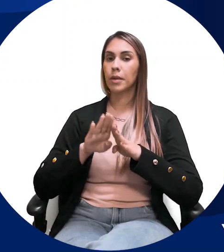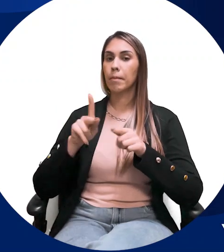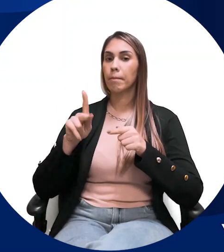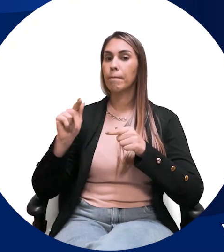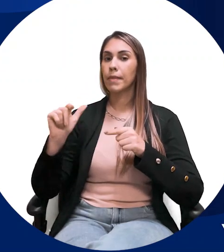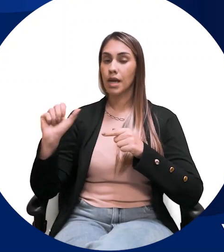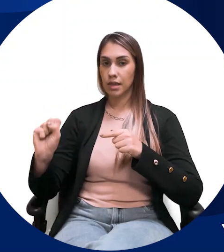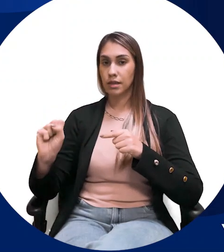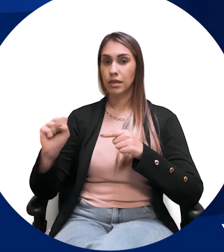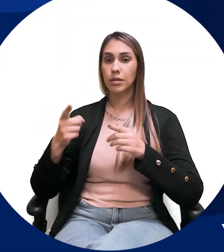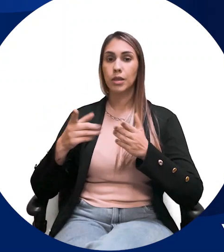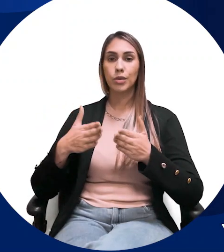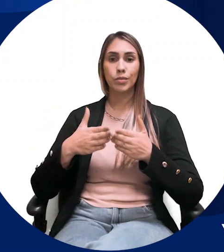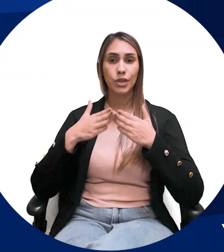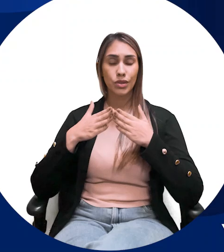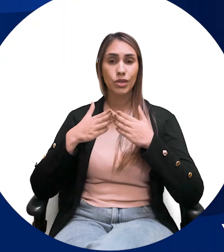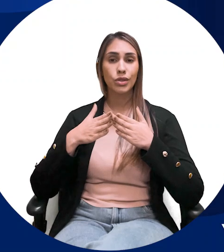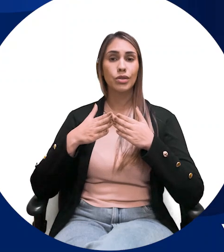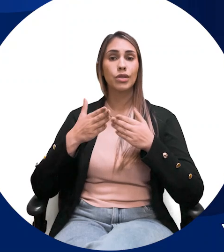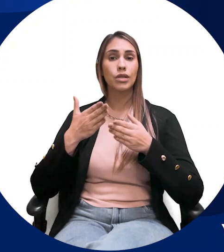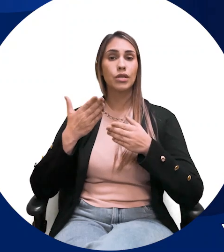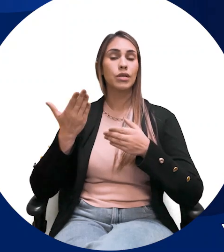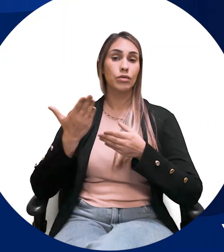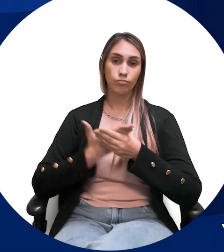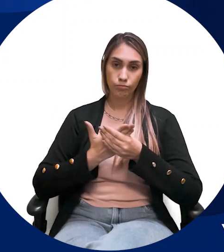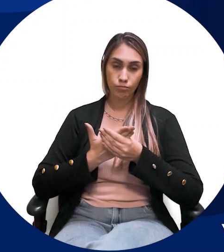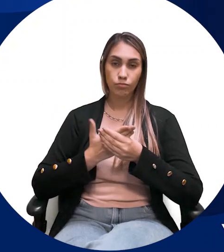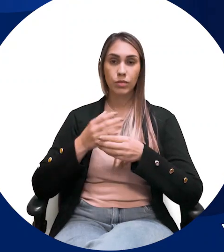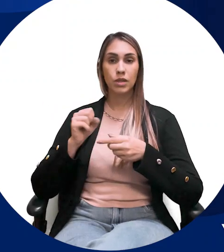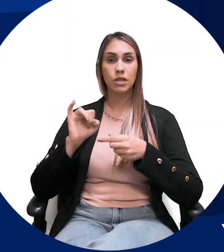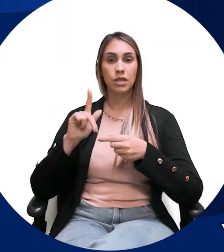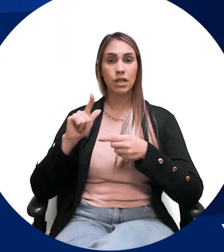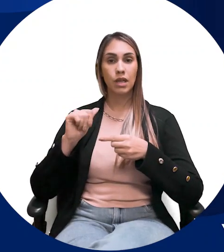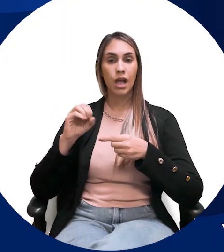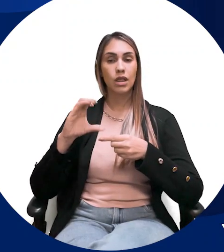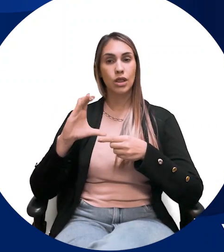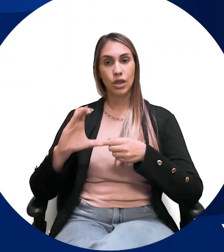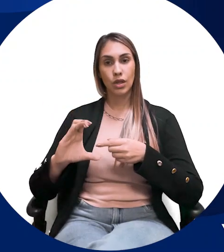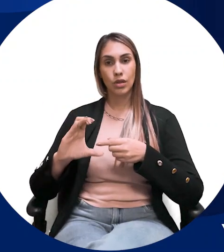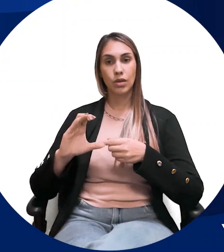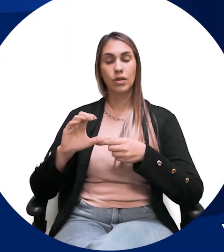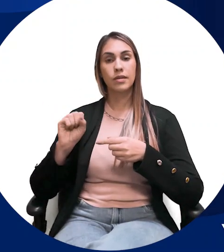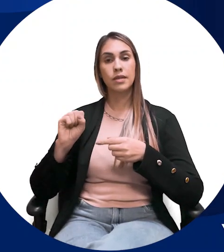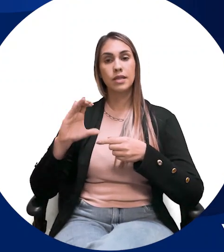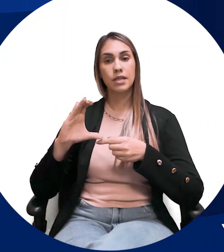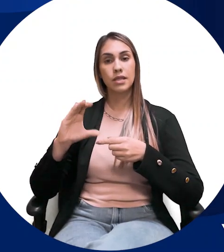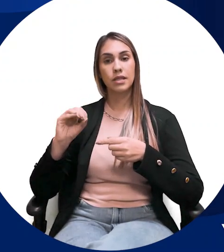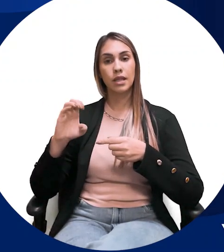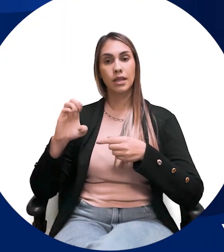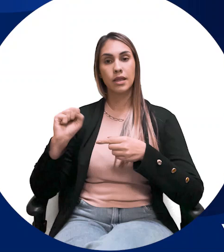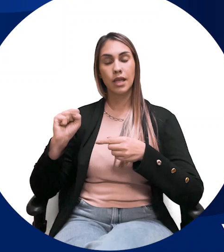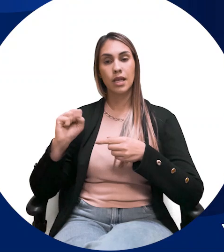e PAS/PSS, para solicitar recurso via processo, SIGADOC, SEDUC,